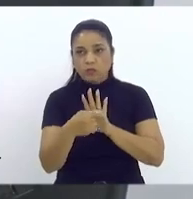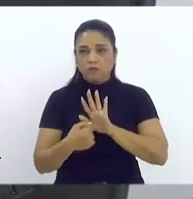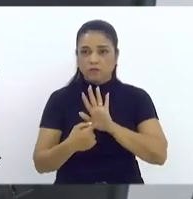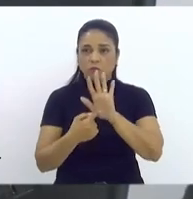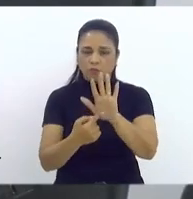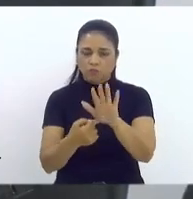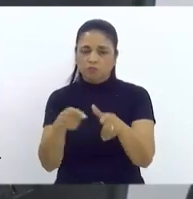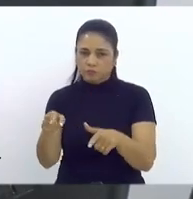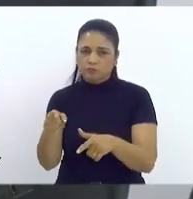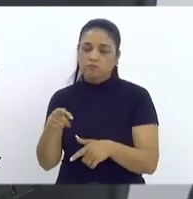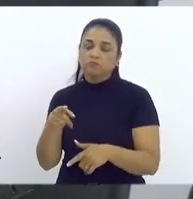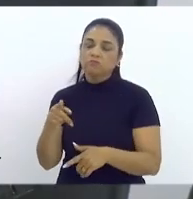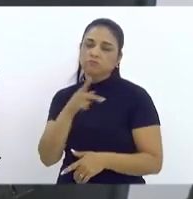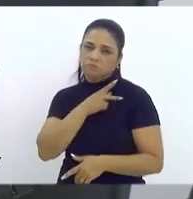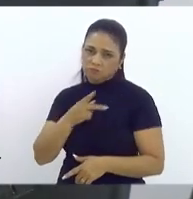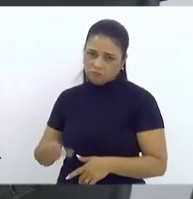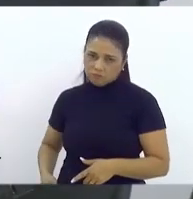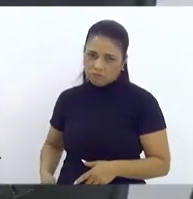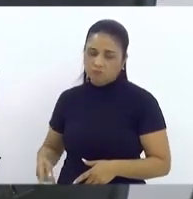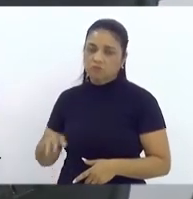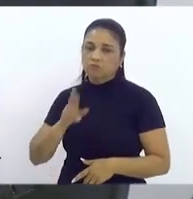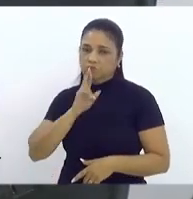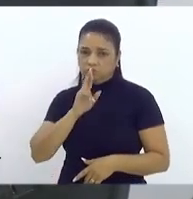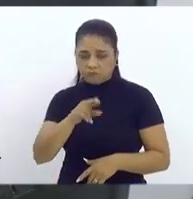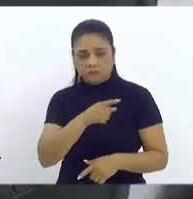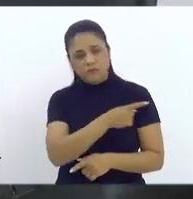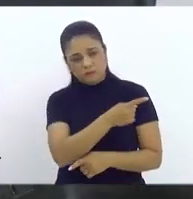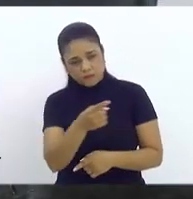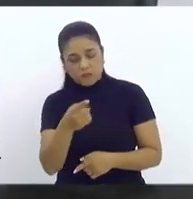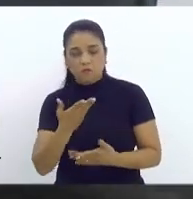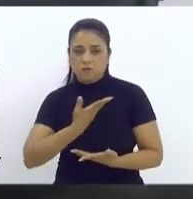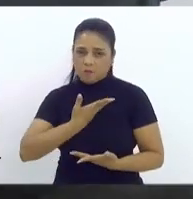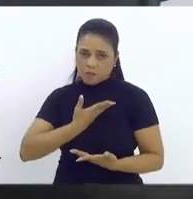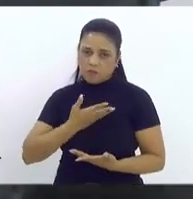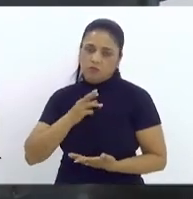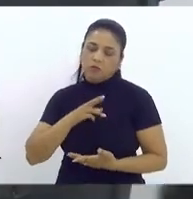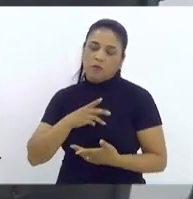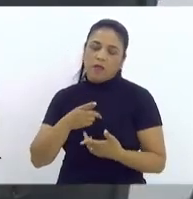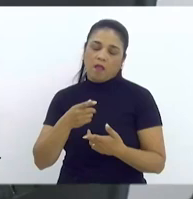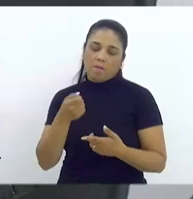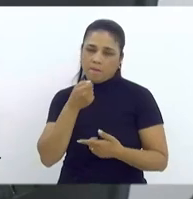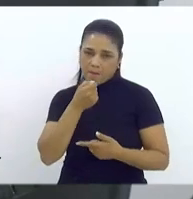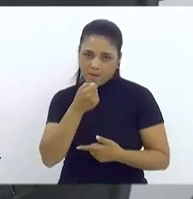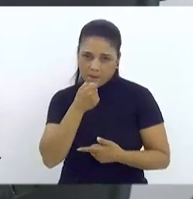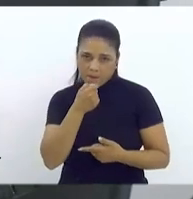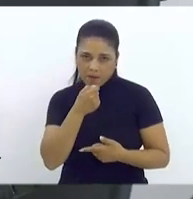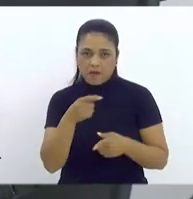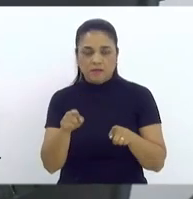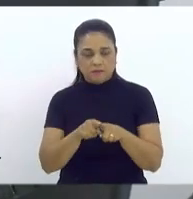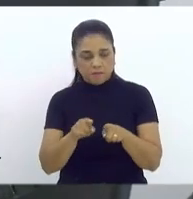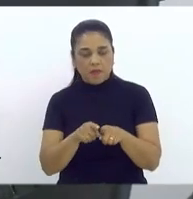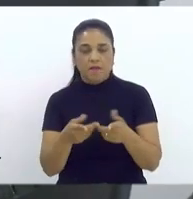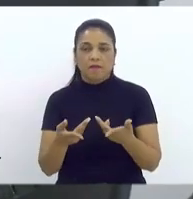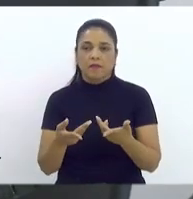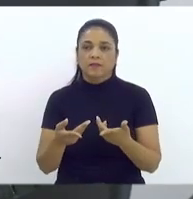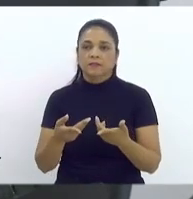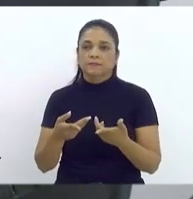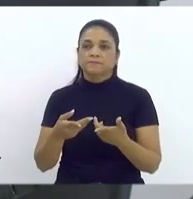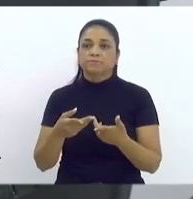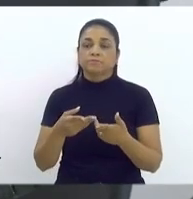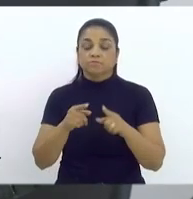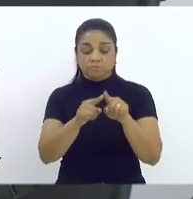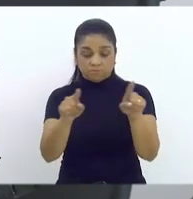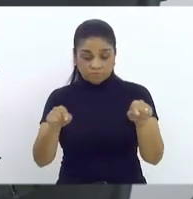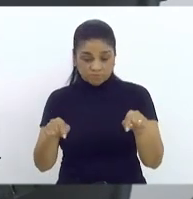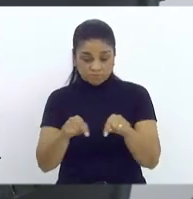presidente respondê-las, mas vou passar a palavra aos colegas, mas também para ser um norteador da fala dos demais colegas. As perguntas que vêm do gabinete do